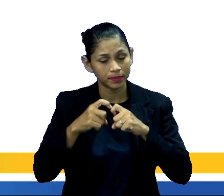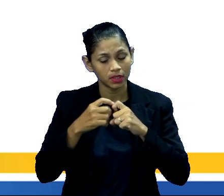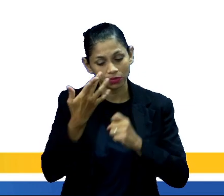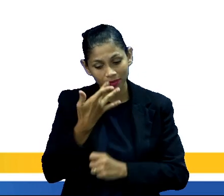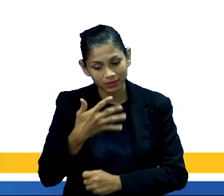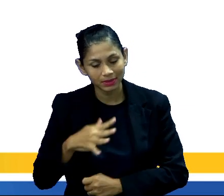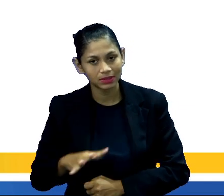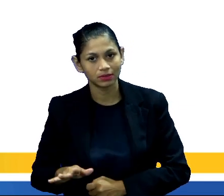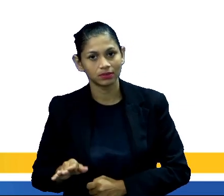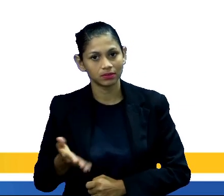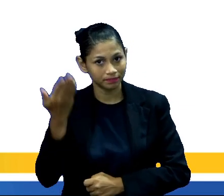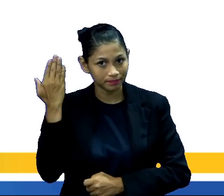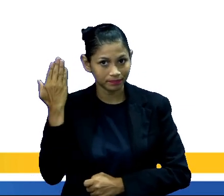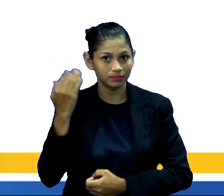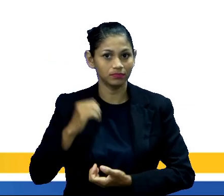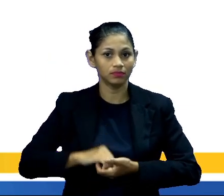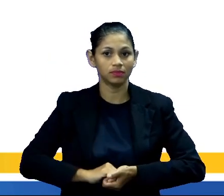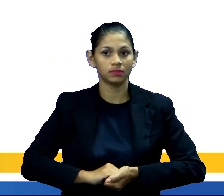criança.